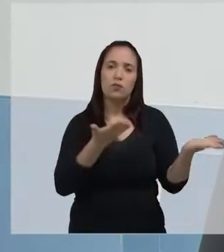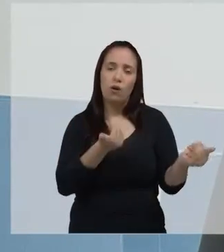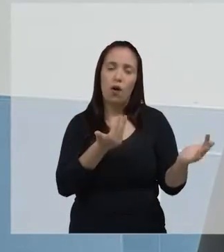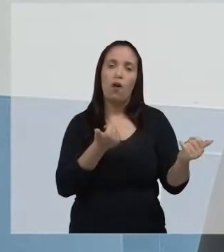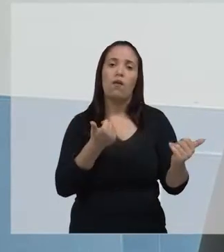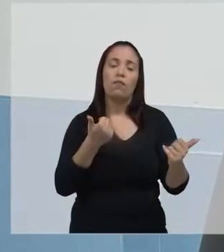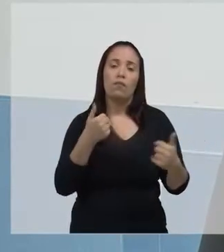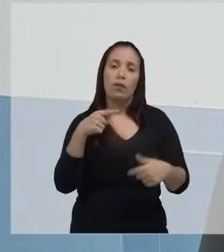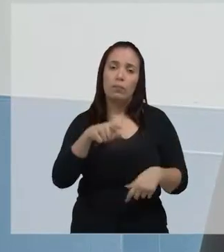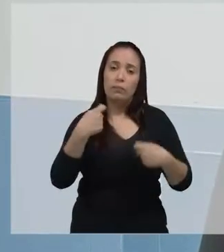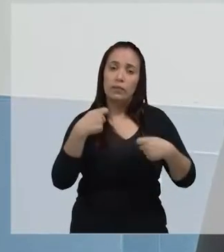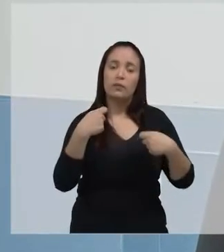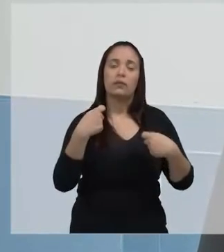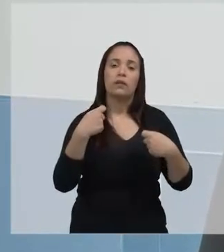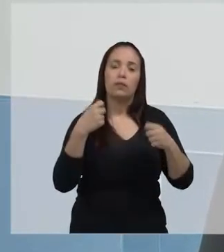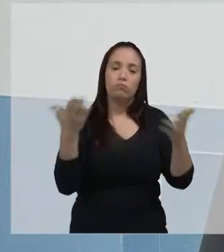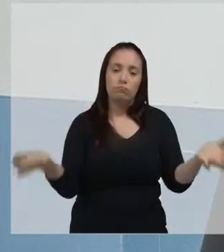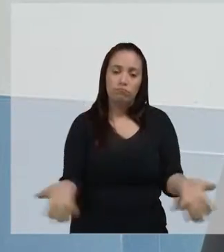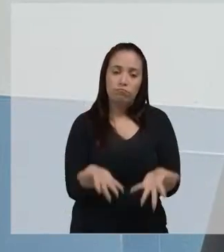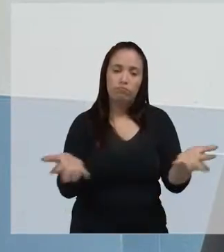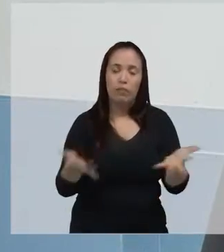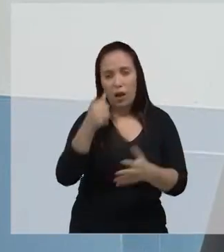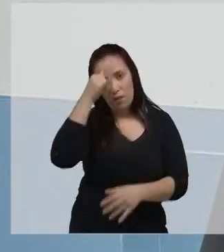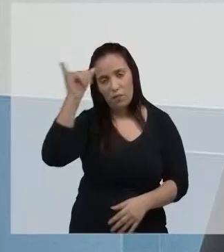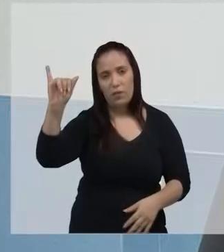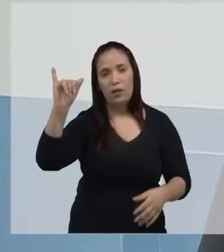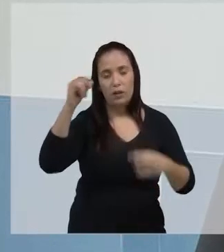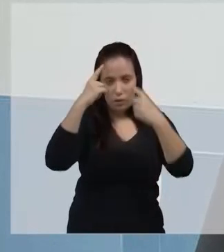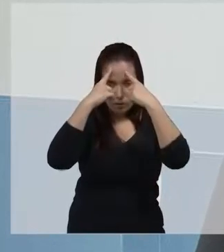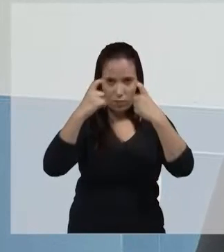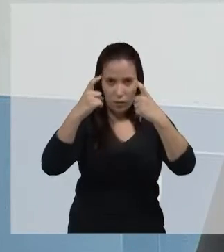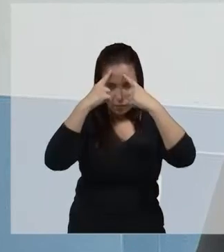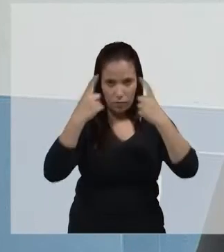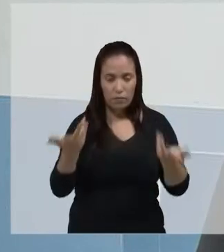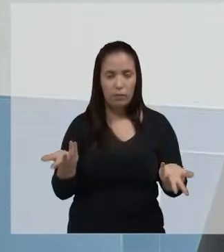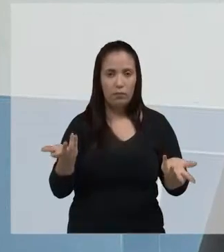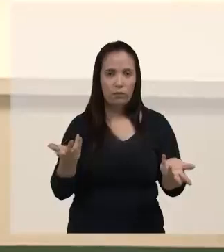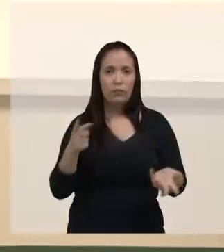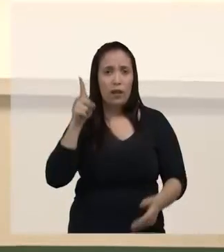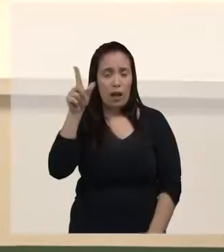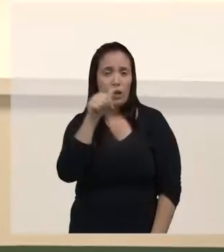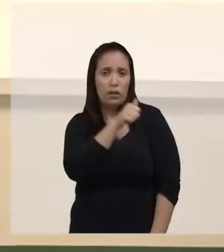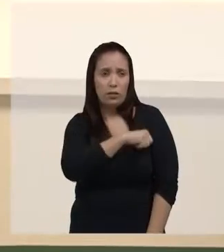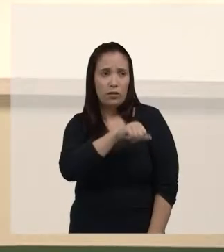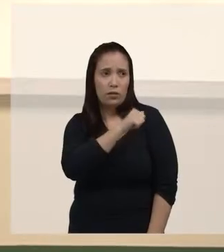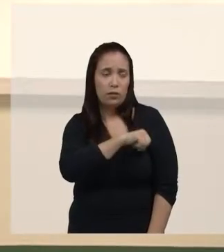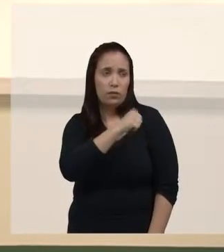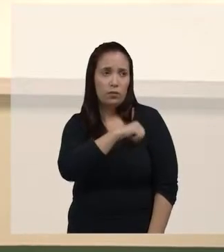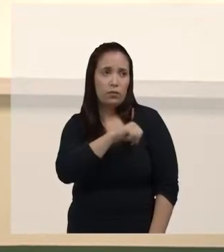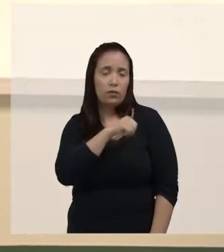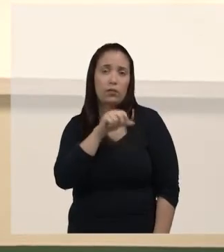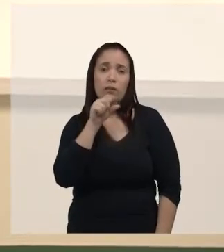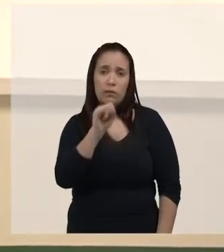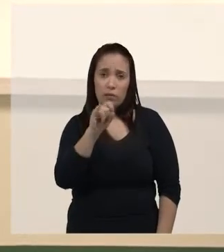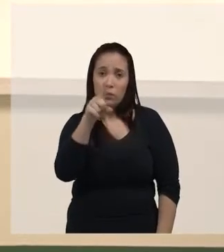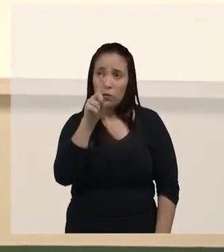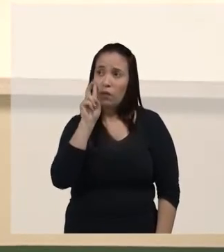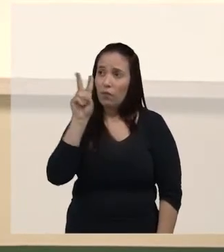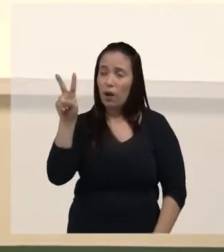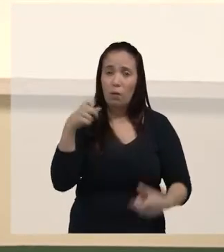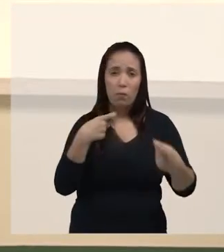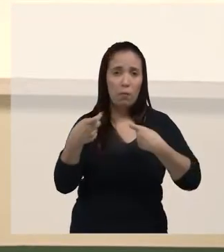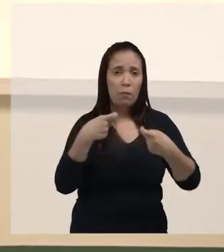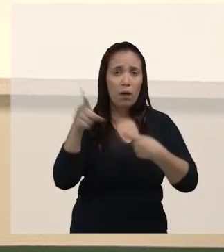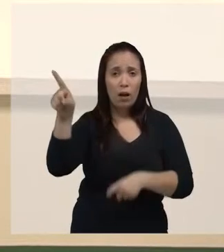adolescentes, antes eles entrem para o caminho do crime, né, Luiz? E só é uma ação paliativa lá no Rio de Janeiro. Não, no Rio de Janeiro, se você quer ver tiroteio no Rio de